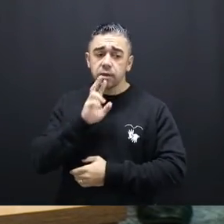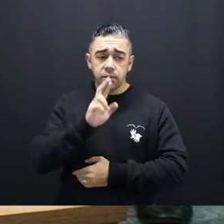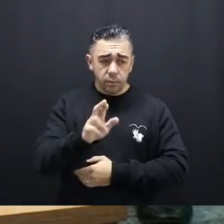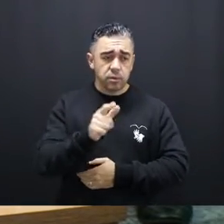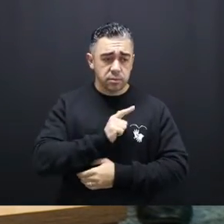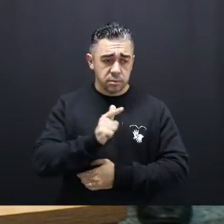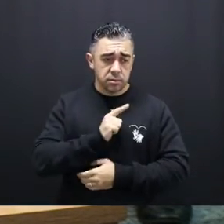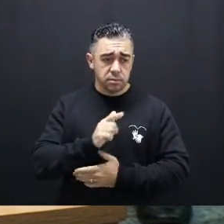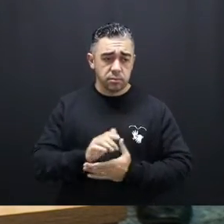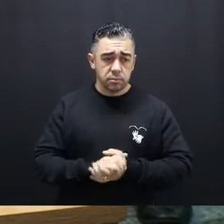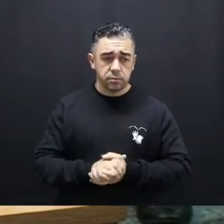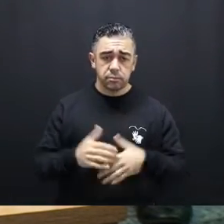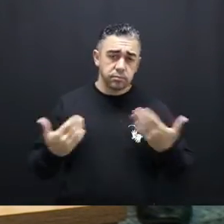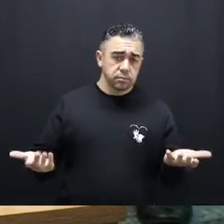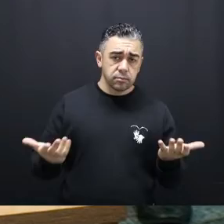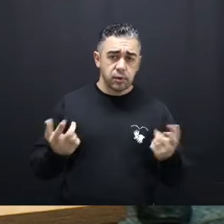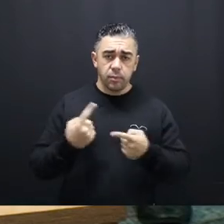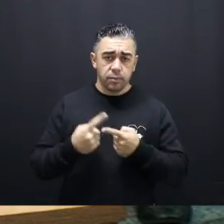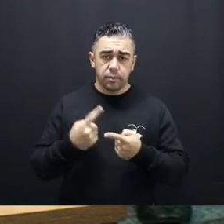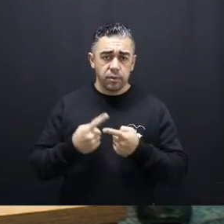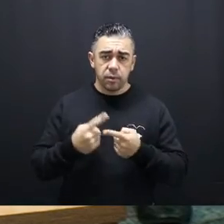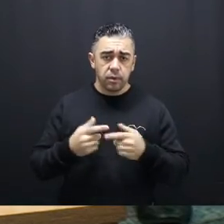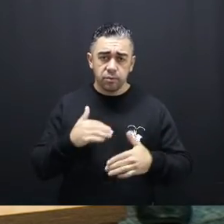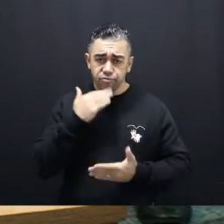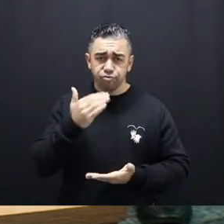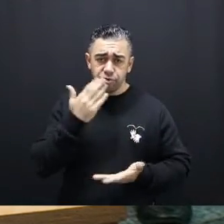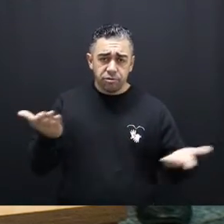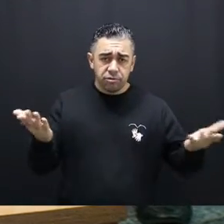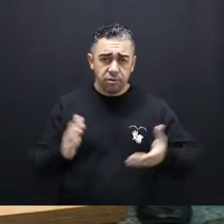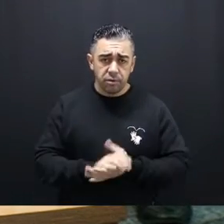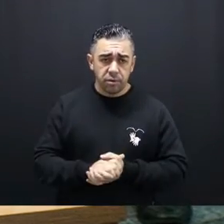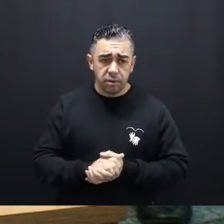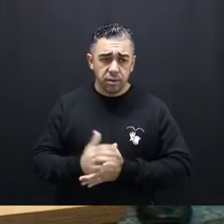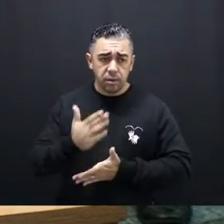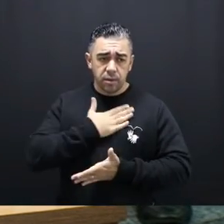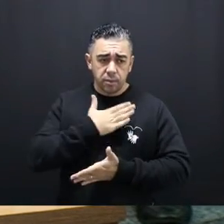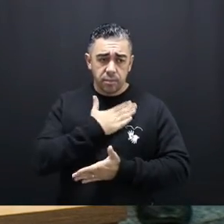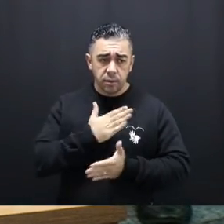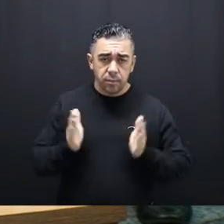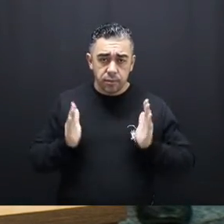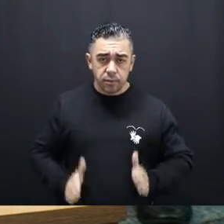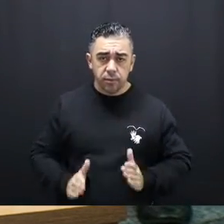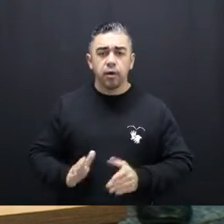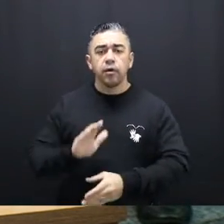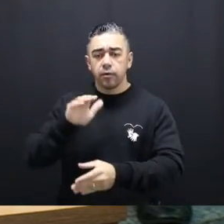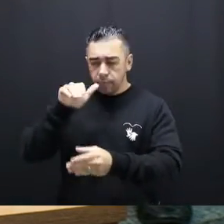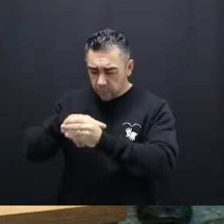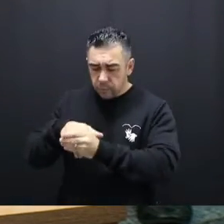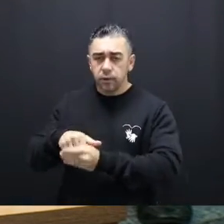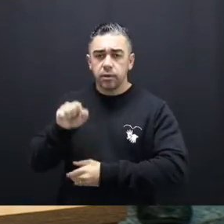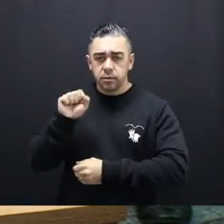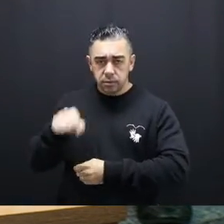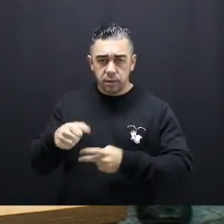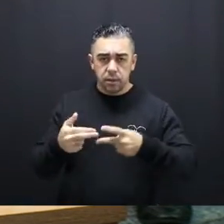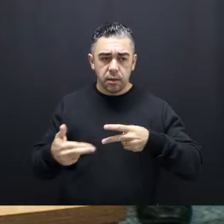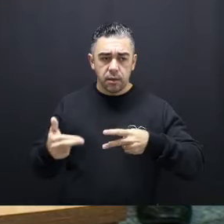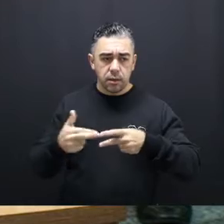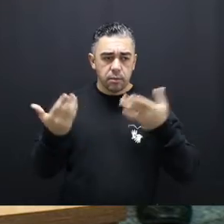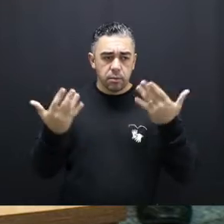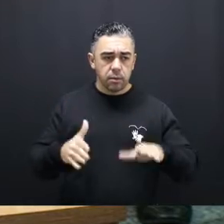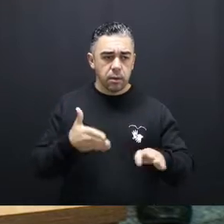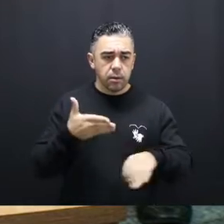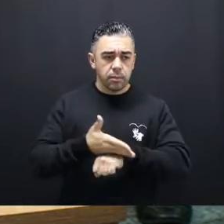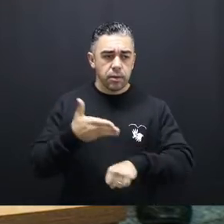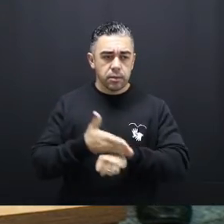respostas hora que queda de braço inútil pessoal a minha posição aqui você vem favorável requerimento porque não quero